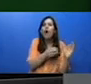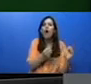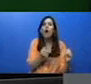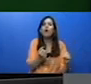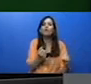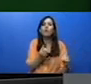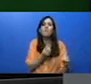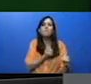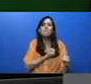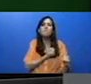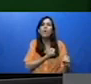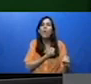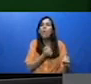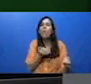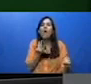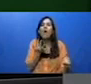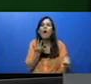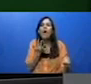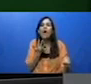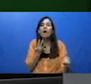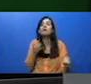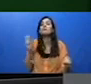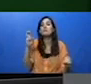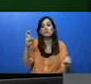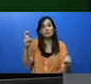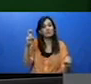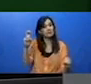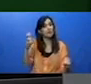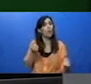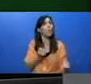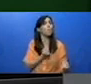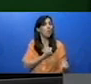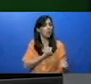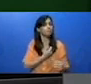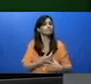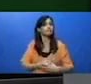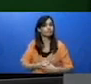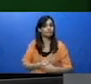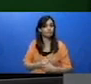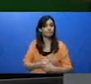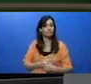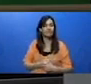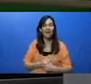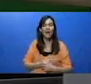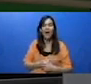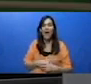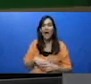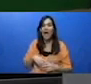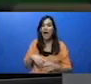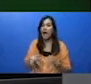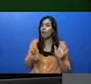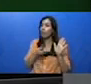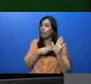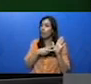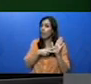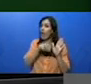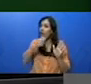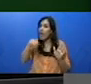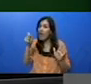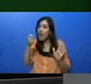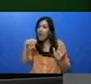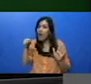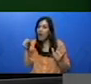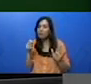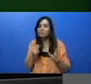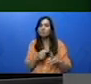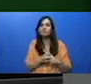foi 5 pontos. Atenção, olha, bastante atenção na letrinha cursiva, tá bom? E o